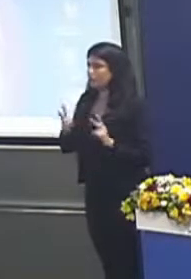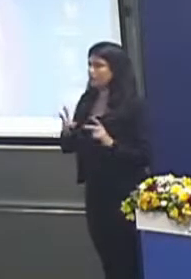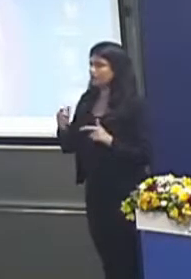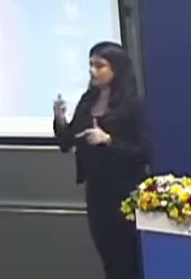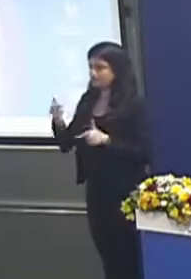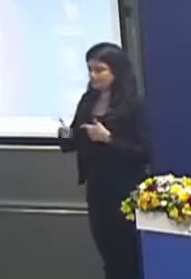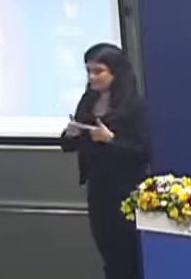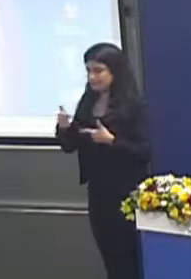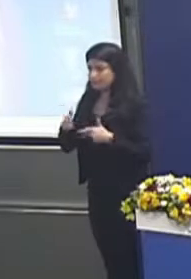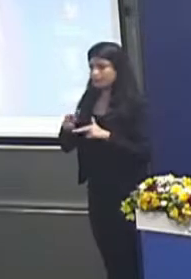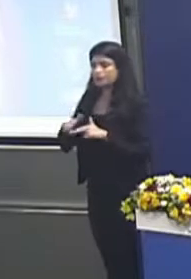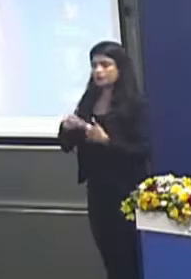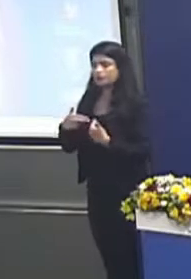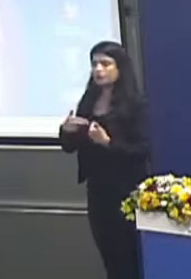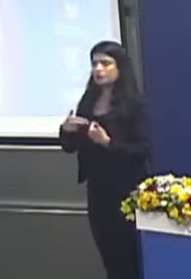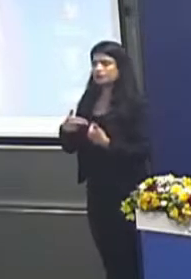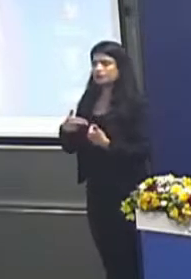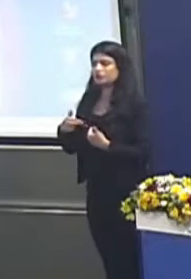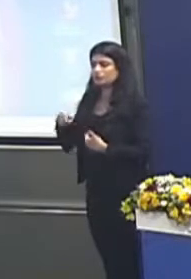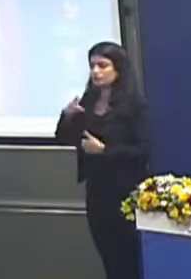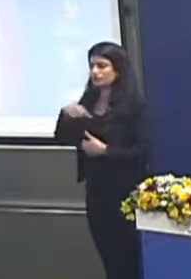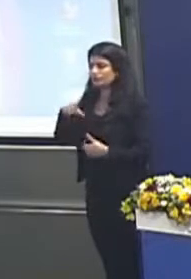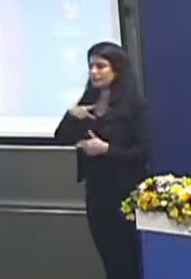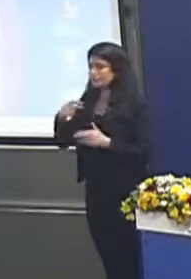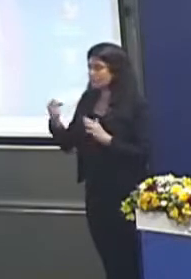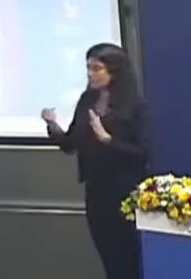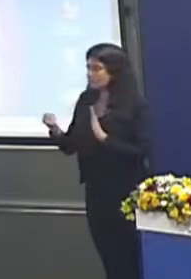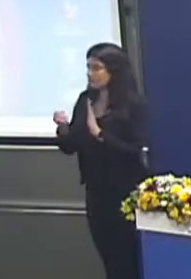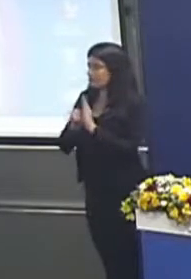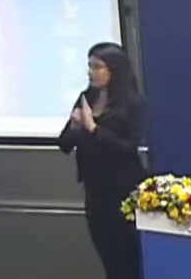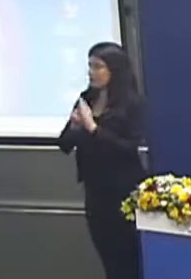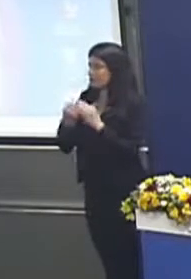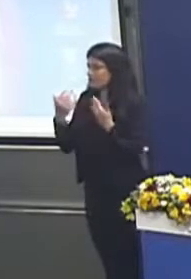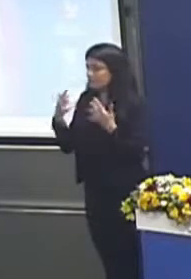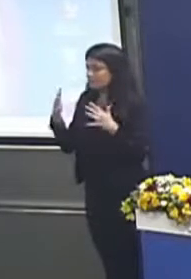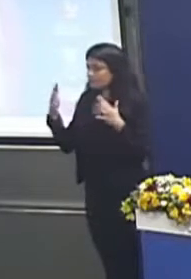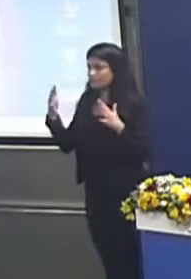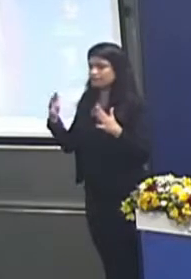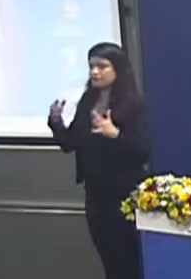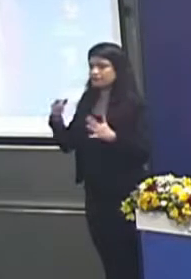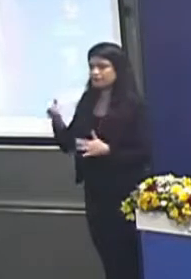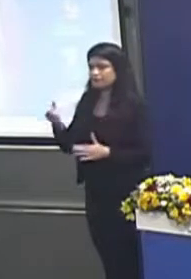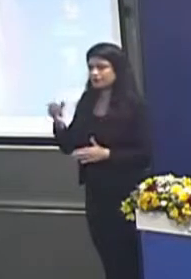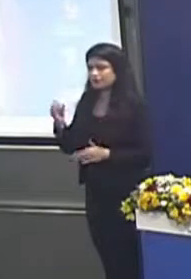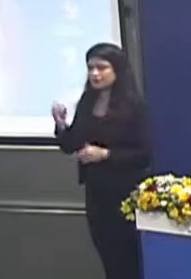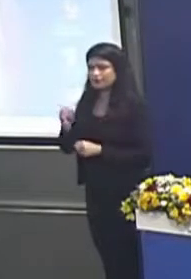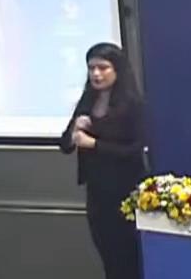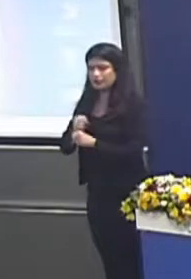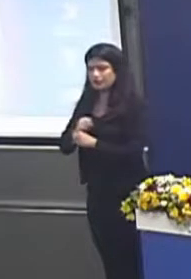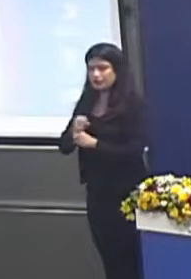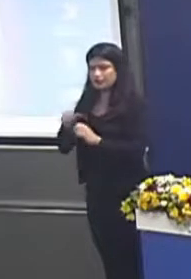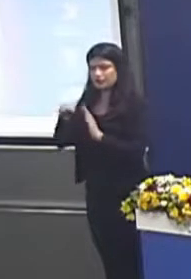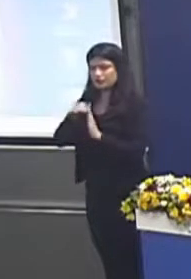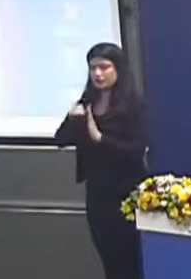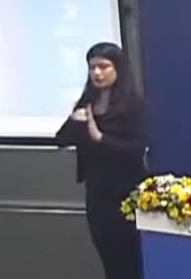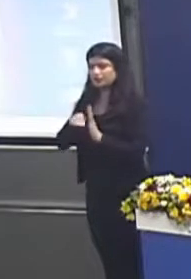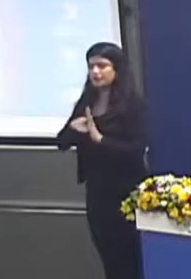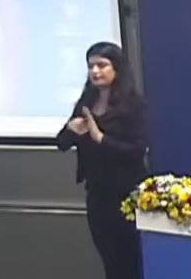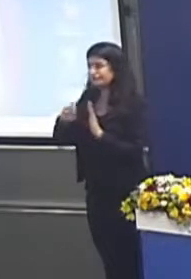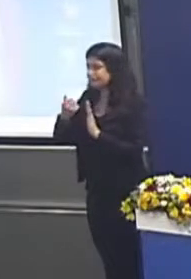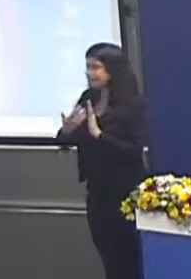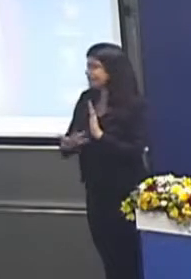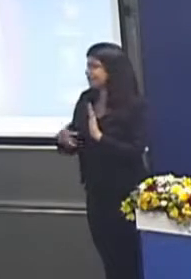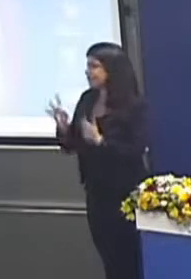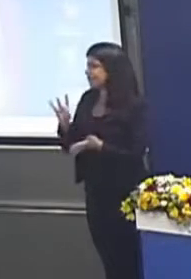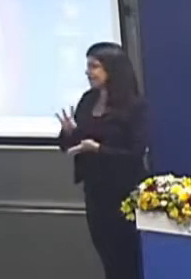fazer, por isso que o slogan que marca a celebração dos 60 anos de regulamentação diz